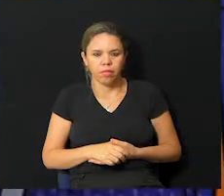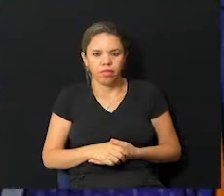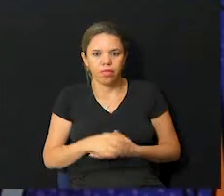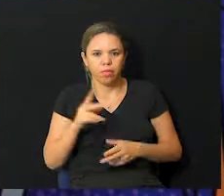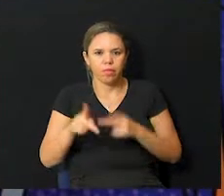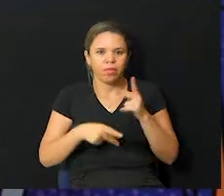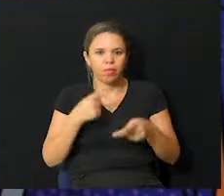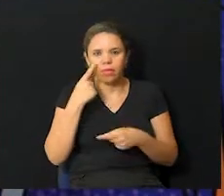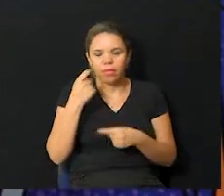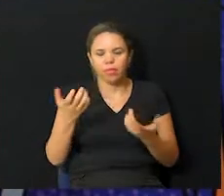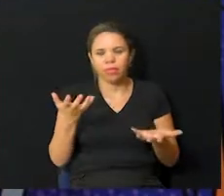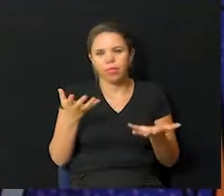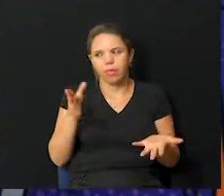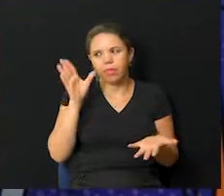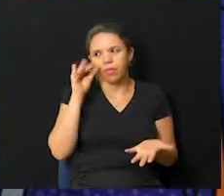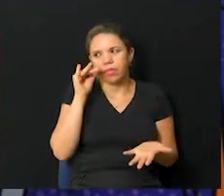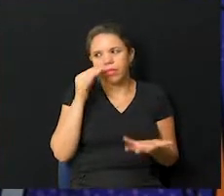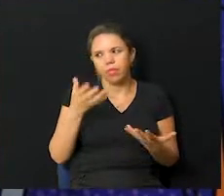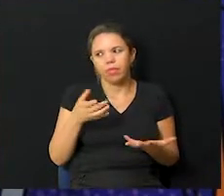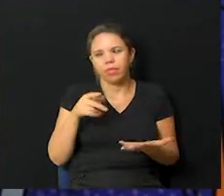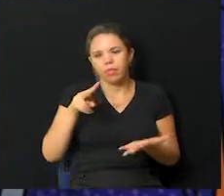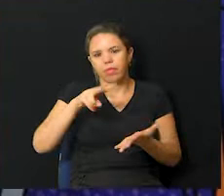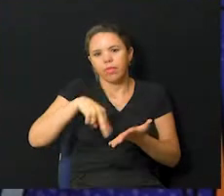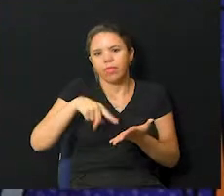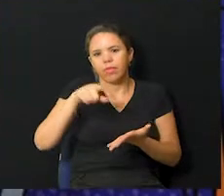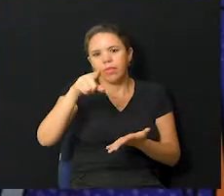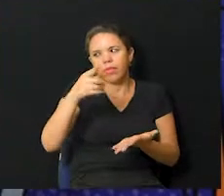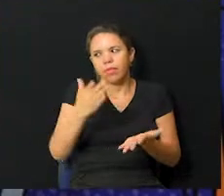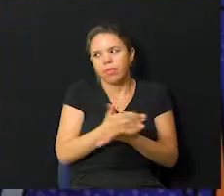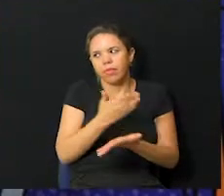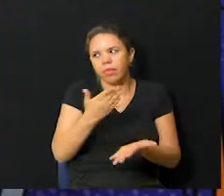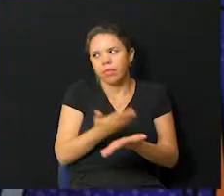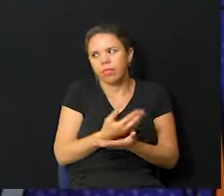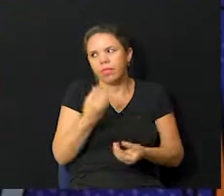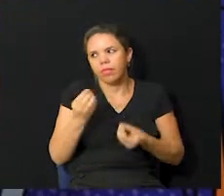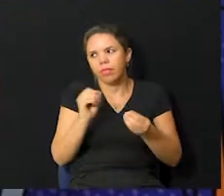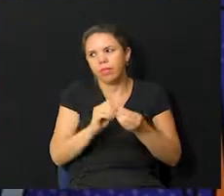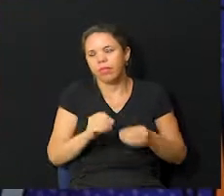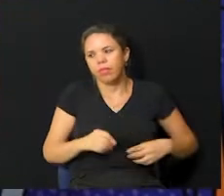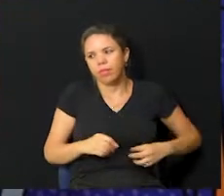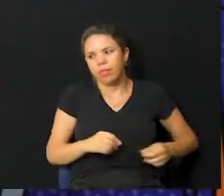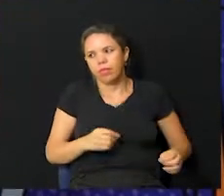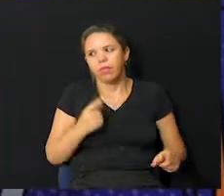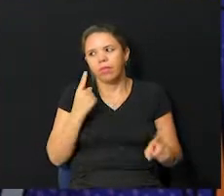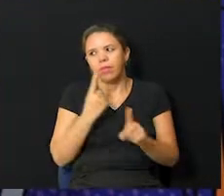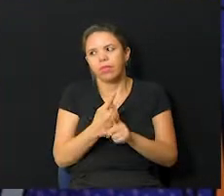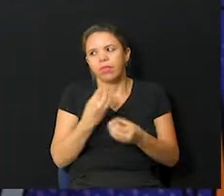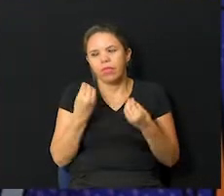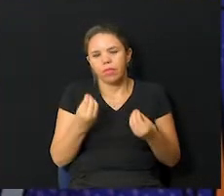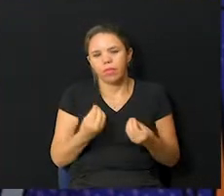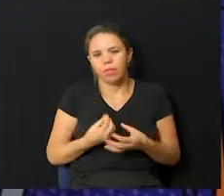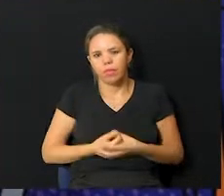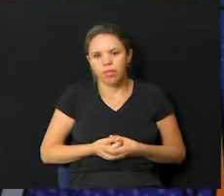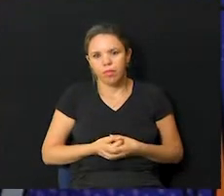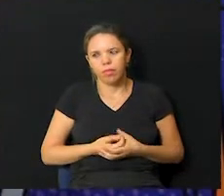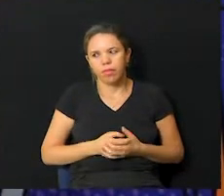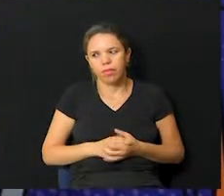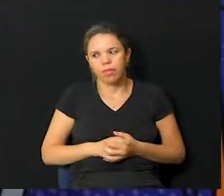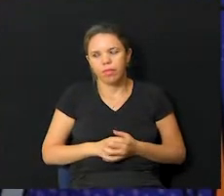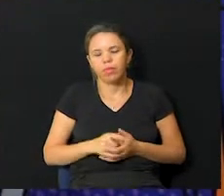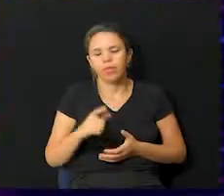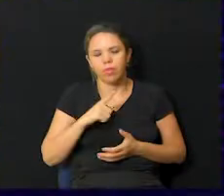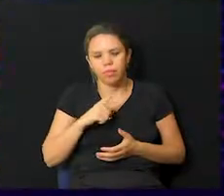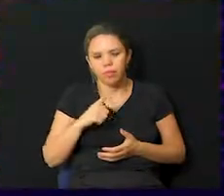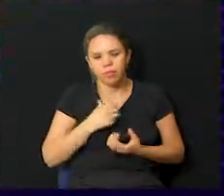Adriana, o pessoal que ficou interessado, né, em ler Nácar Madrigais, como é que faz? Como é que encontra? Olha,